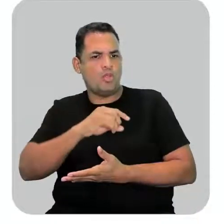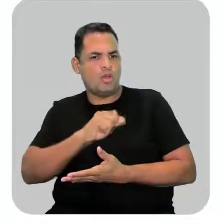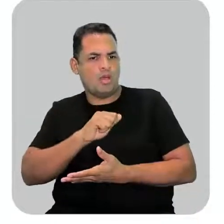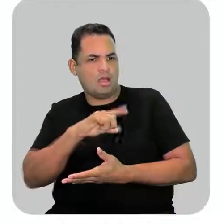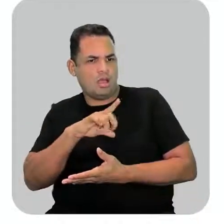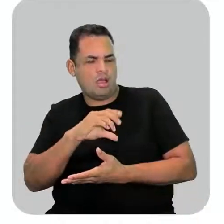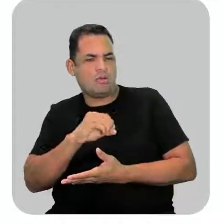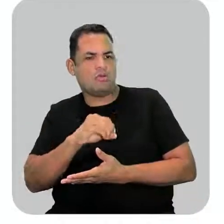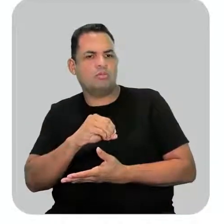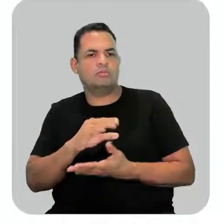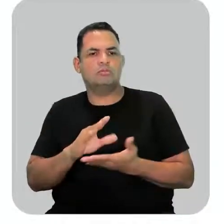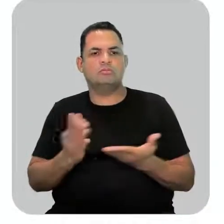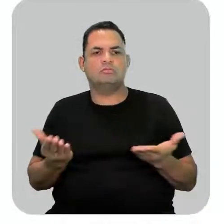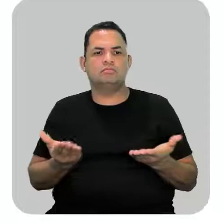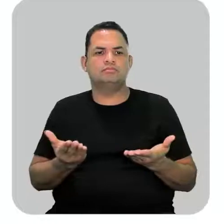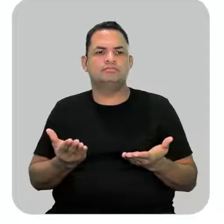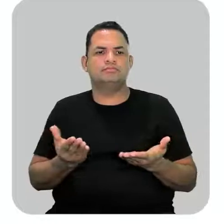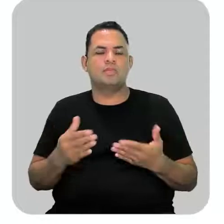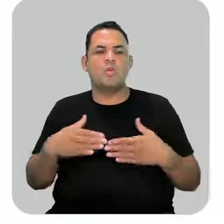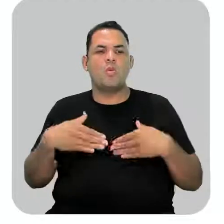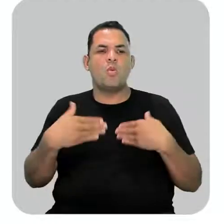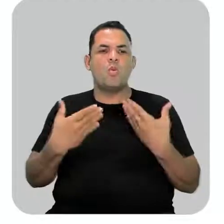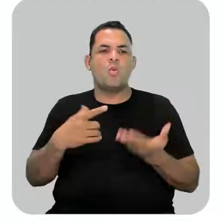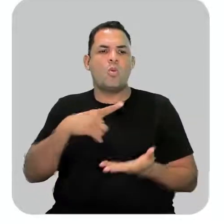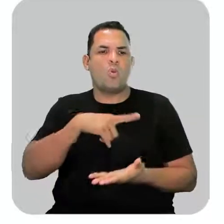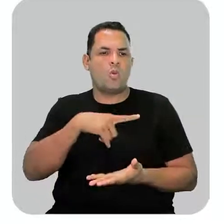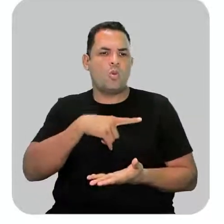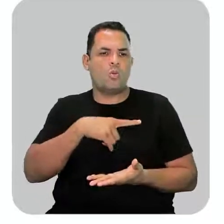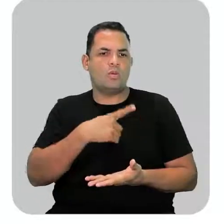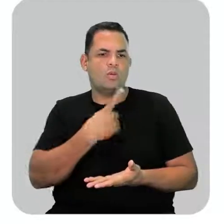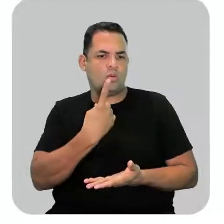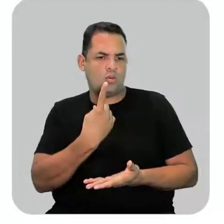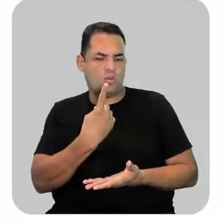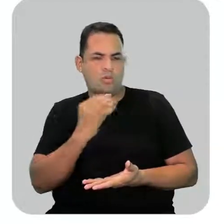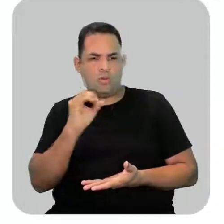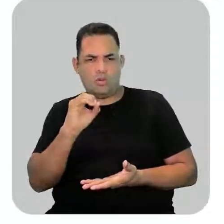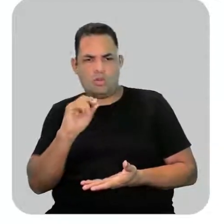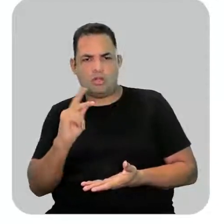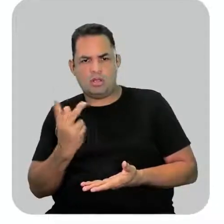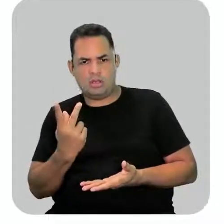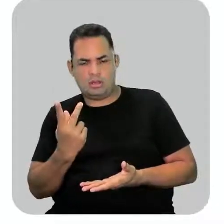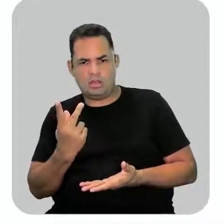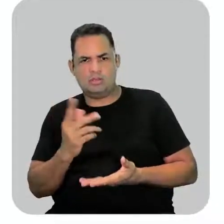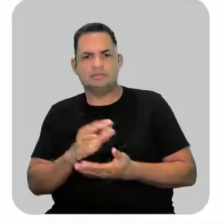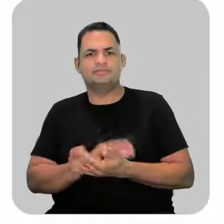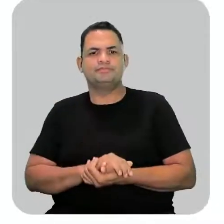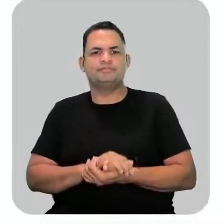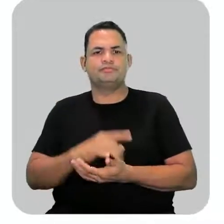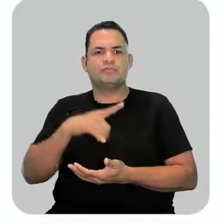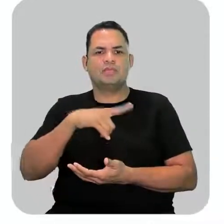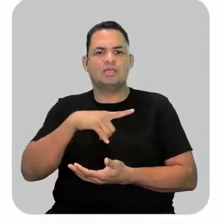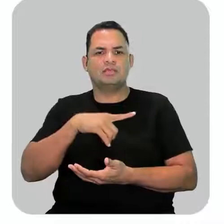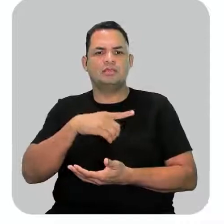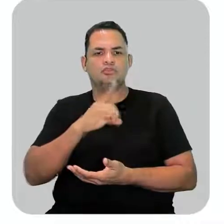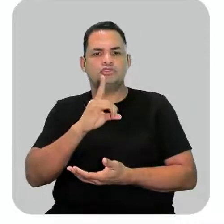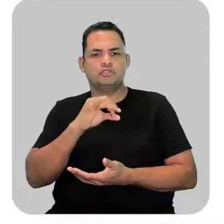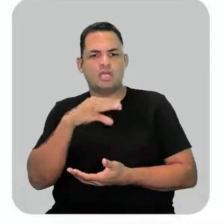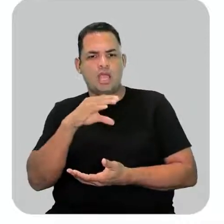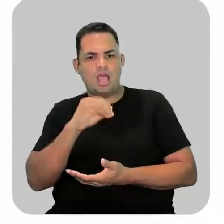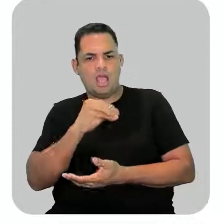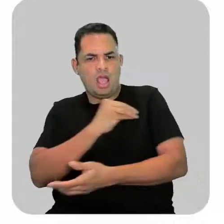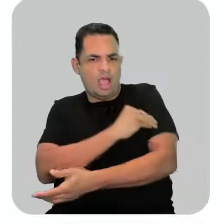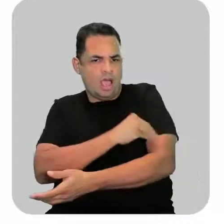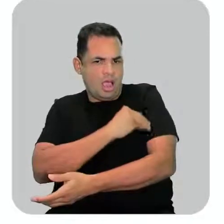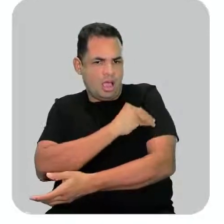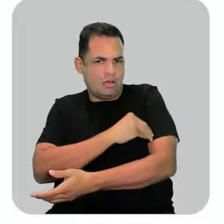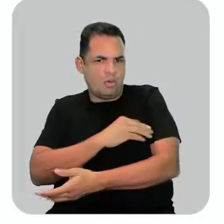ou monol, quando eu tenho somente uma hidroxila. Nós temos o diálcool